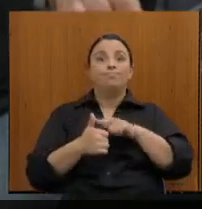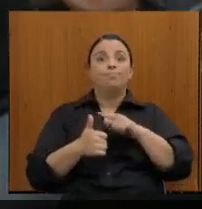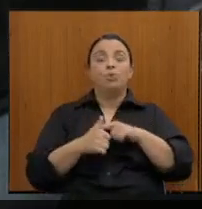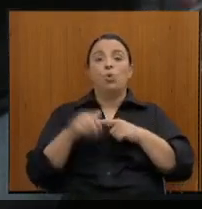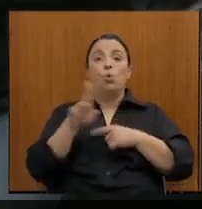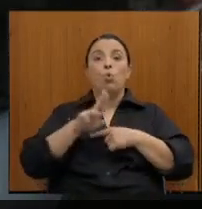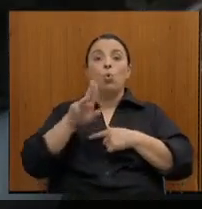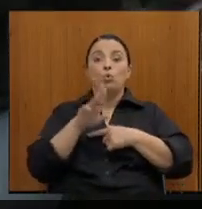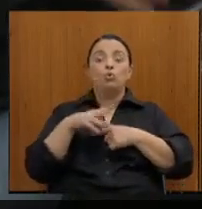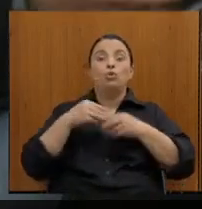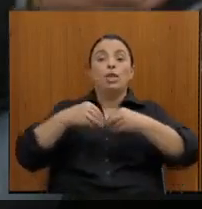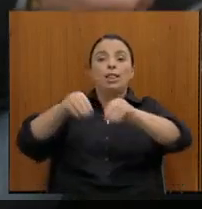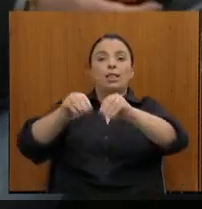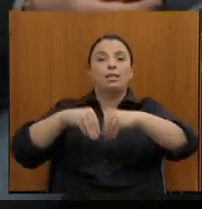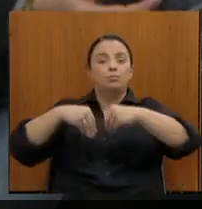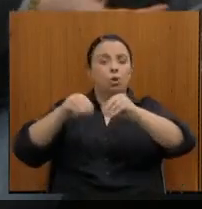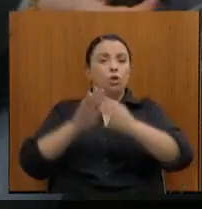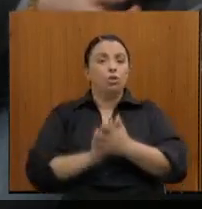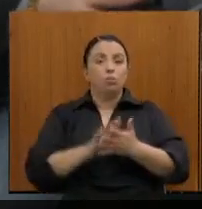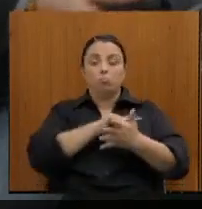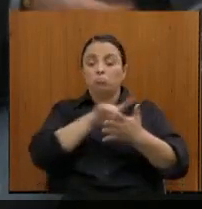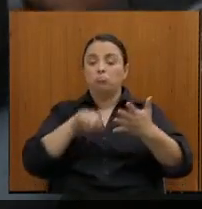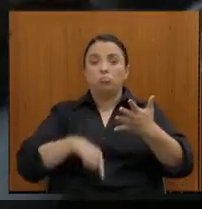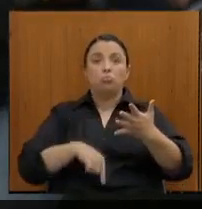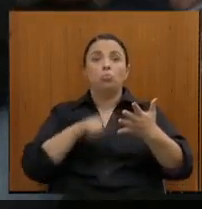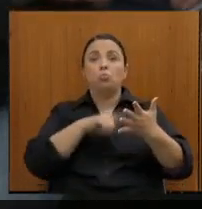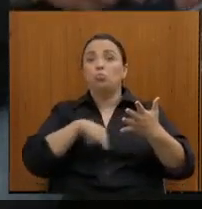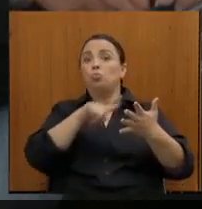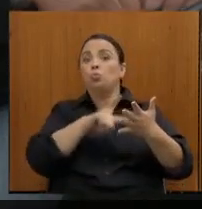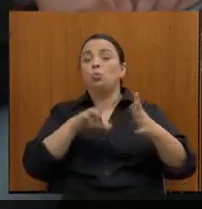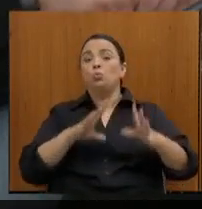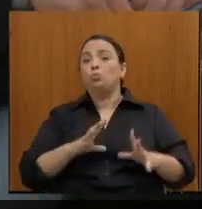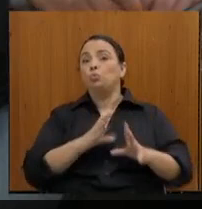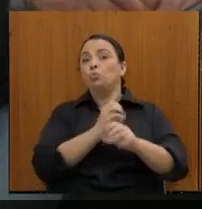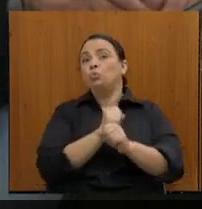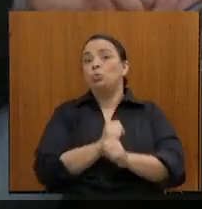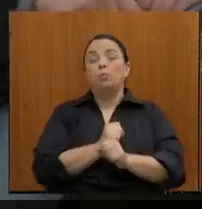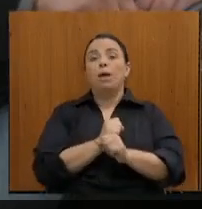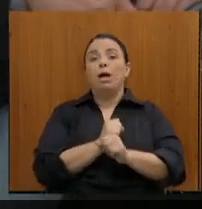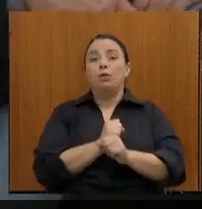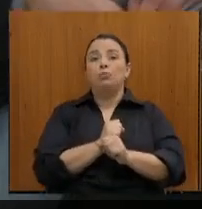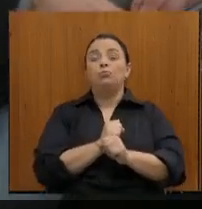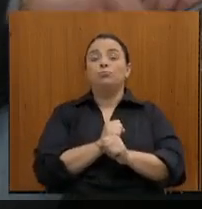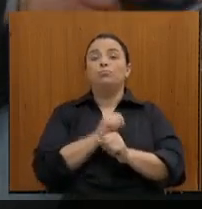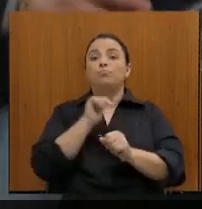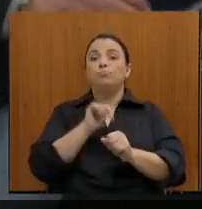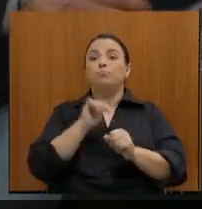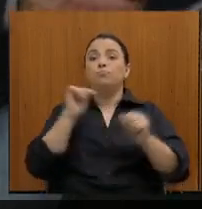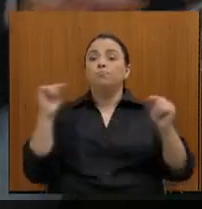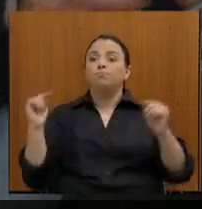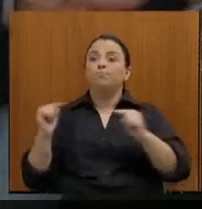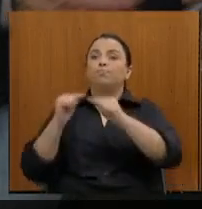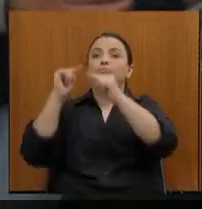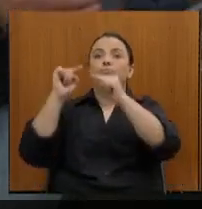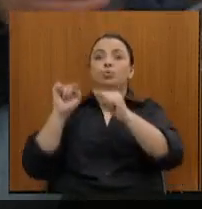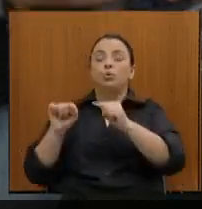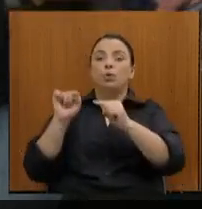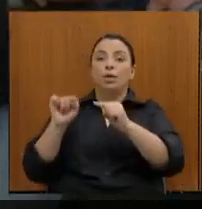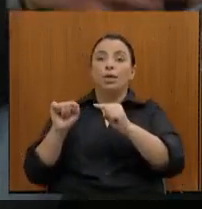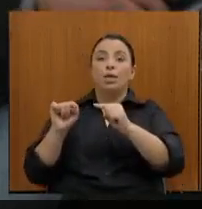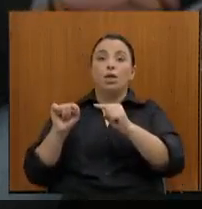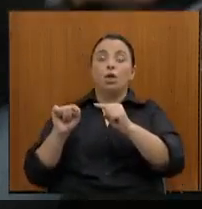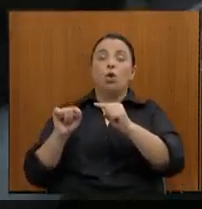todos esses itens somados desembocam diretamente na elevação do consumo